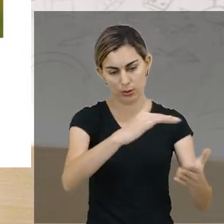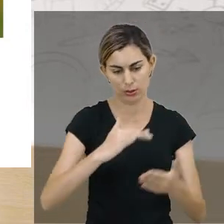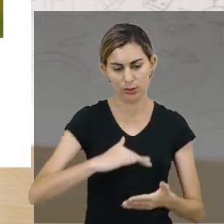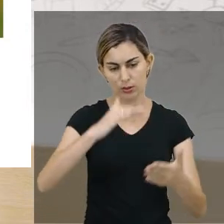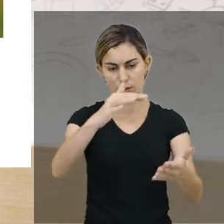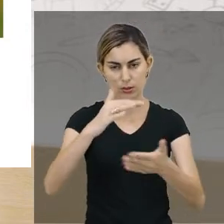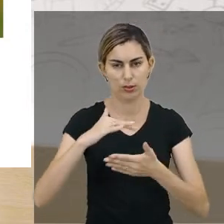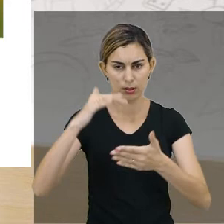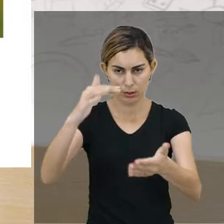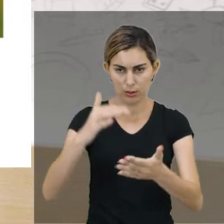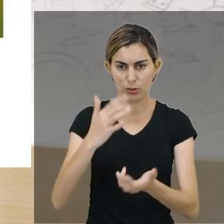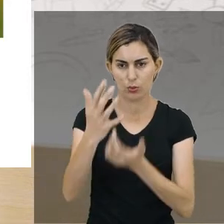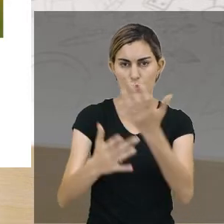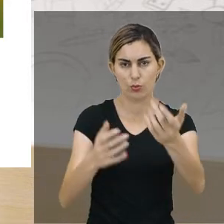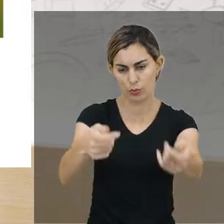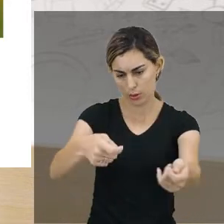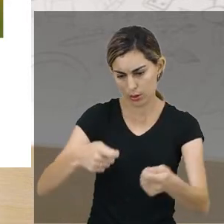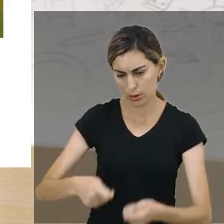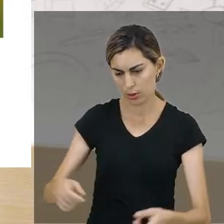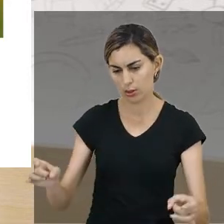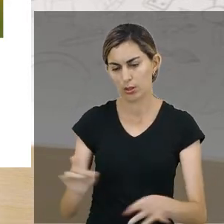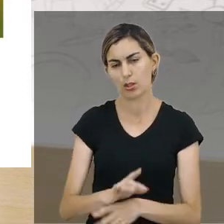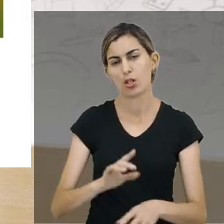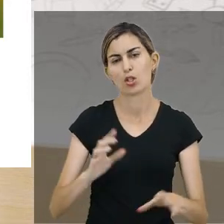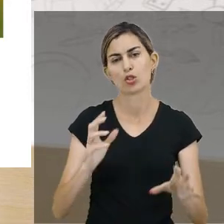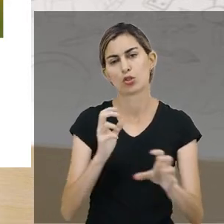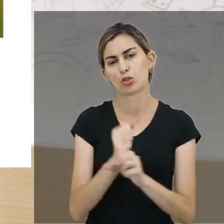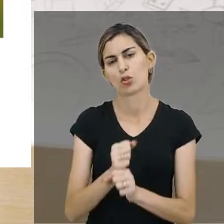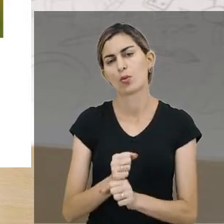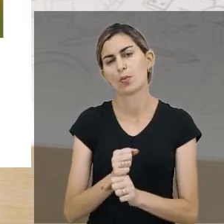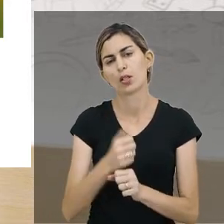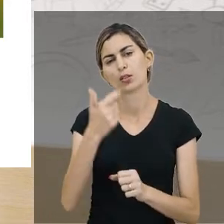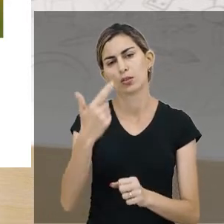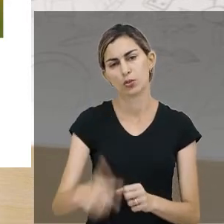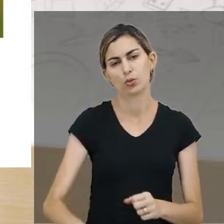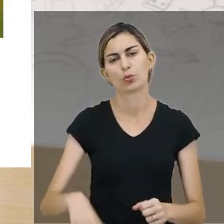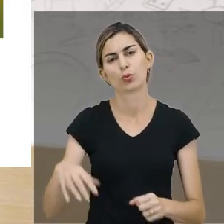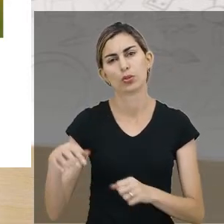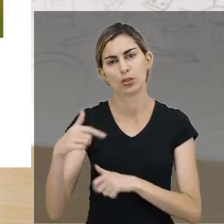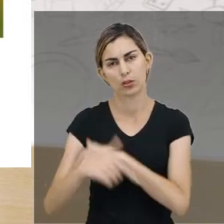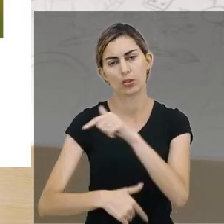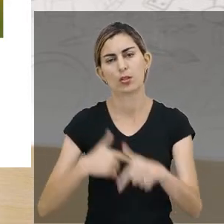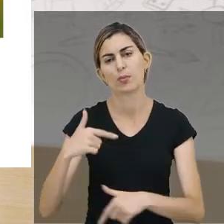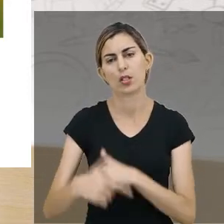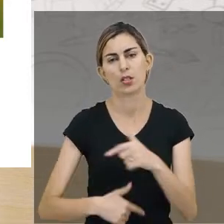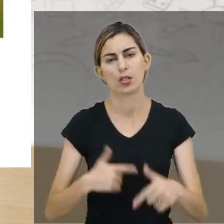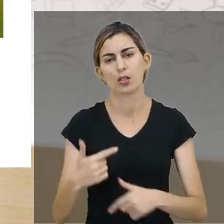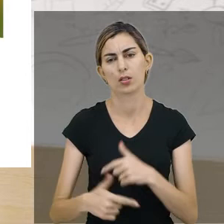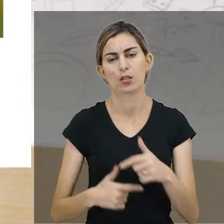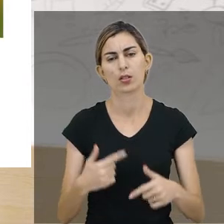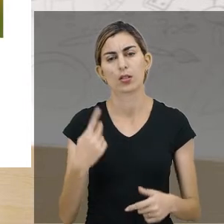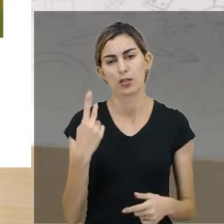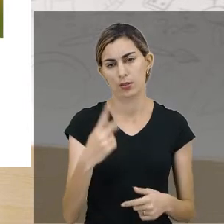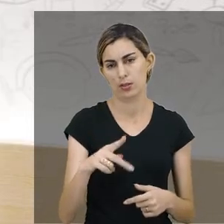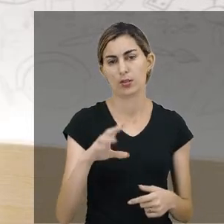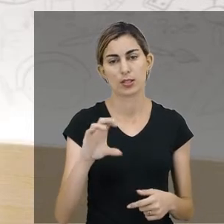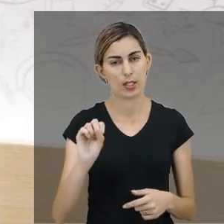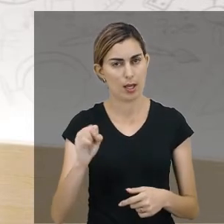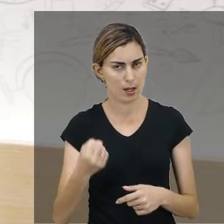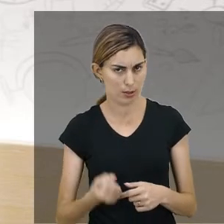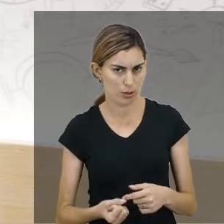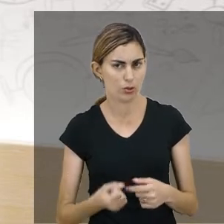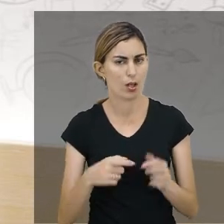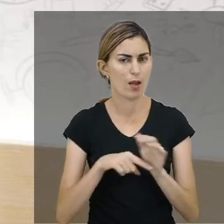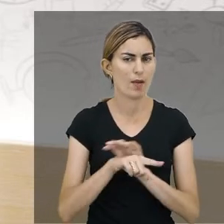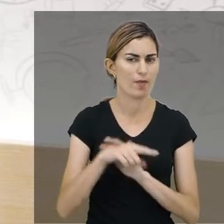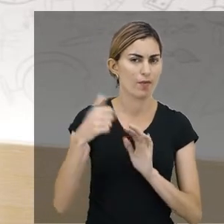a carga que foi colocada no forno, fechando um ciclo que é repetido durante toda a sua jornada de trabalho. Nesse caso,